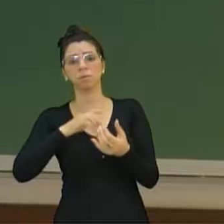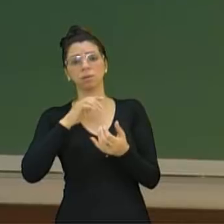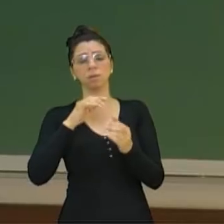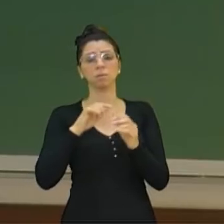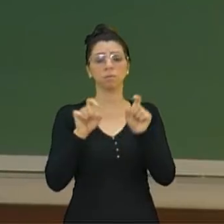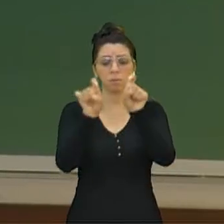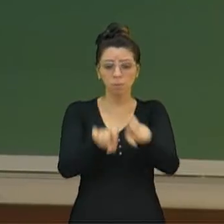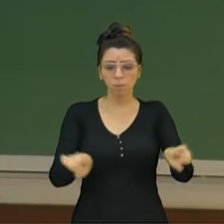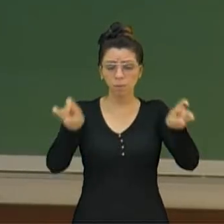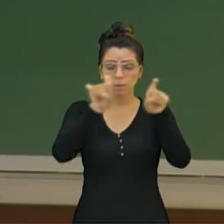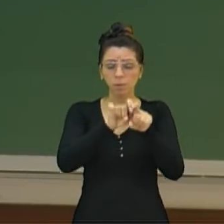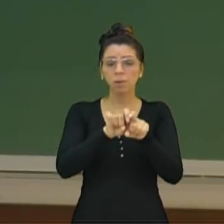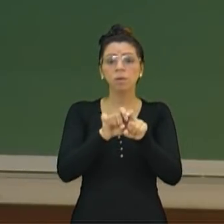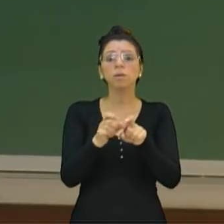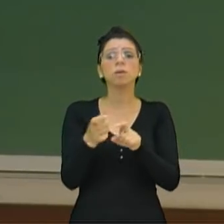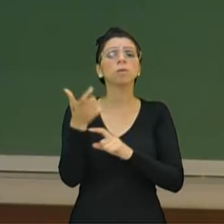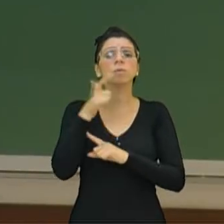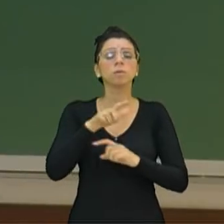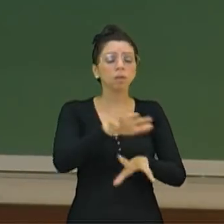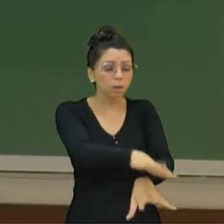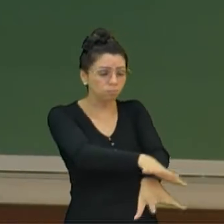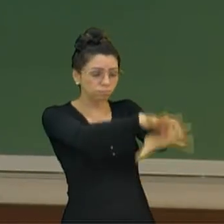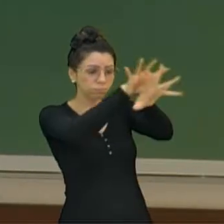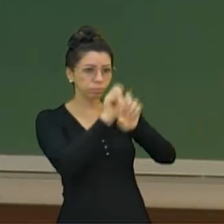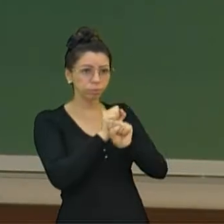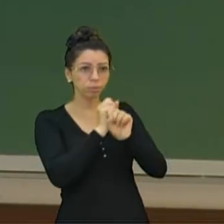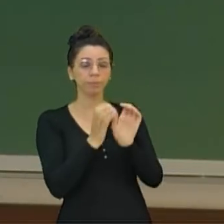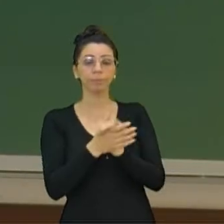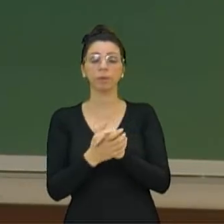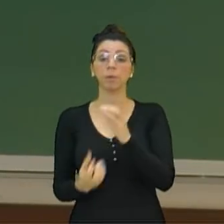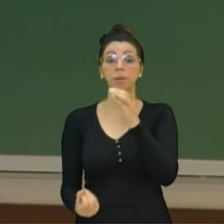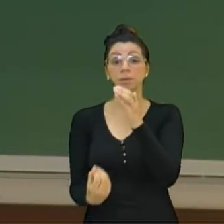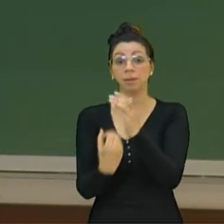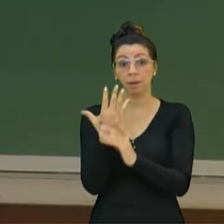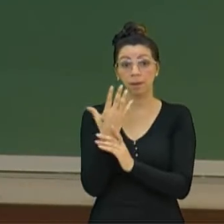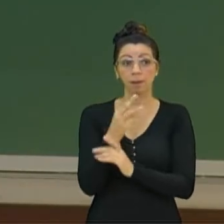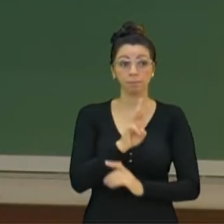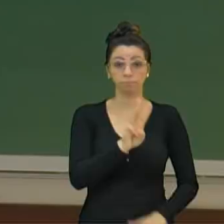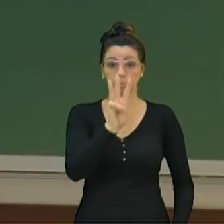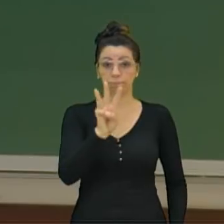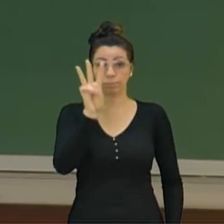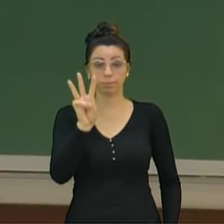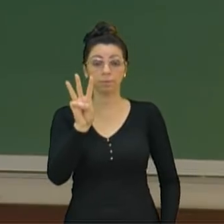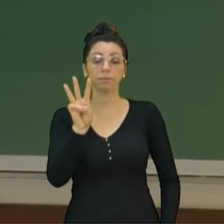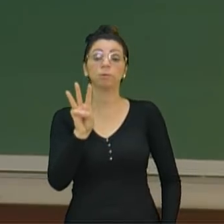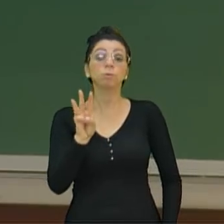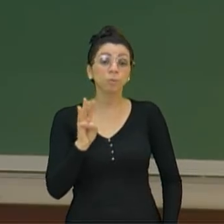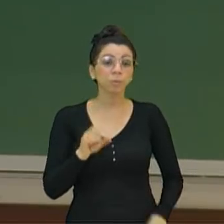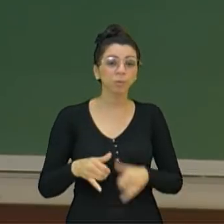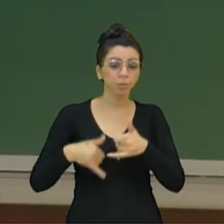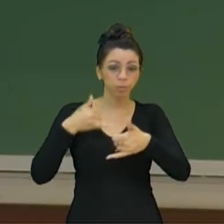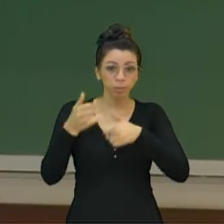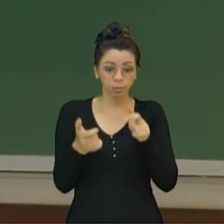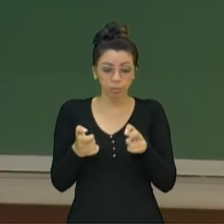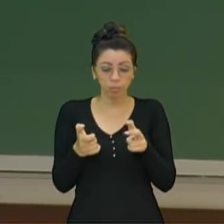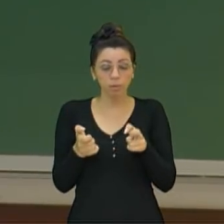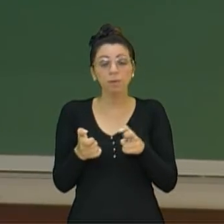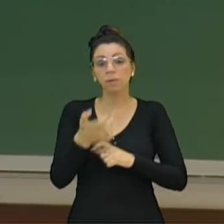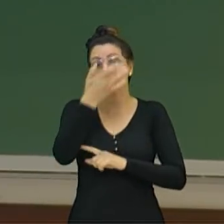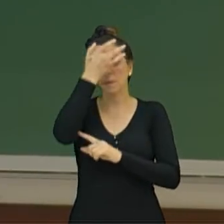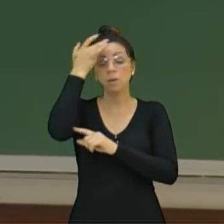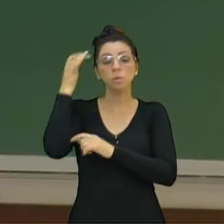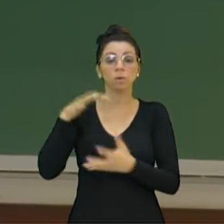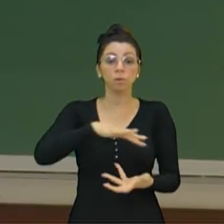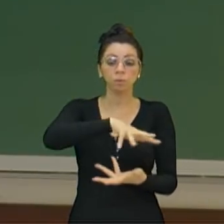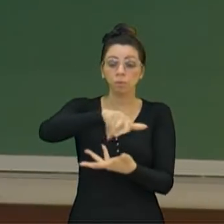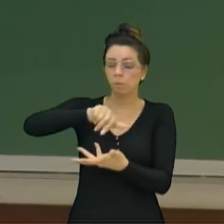que conseguisse capturar tudo isso. E eles inventaram, nesse site, o iWire, um jogo onde pessoas do